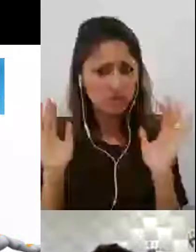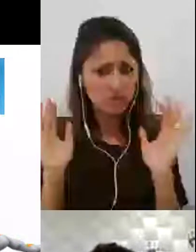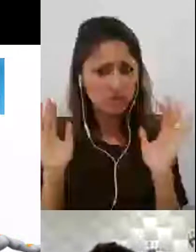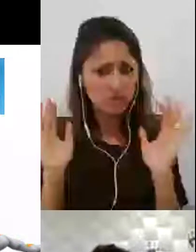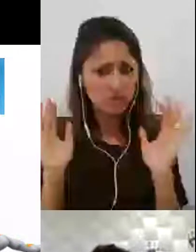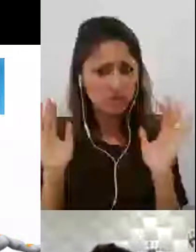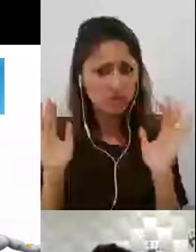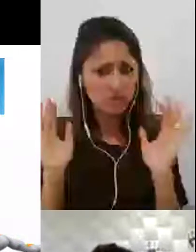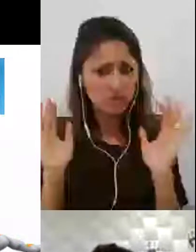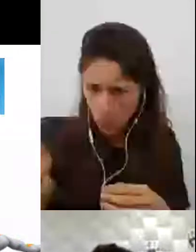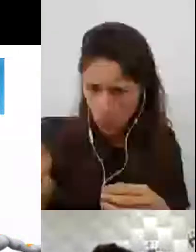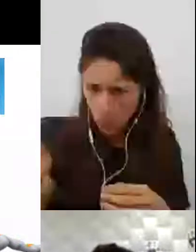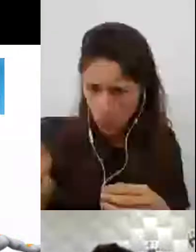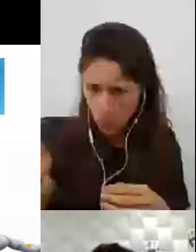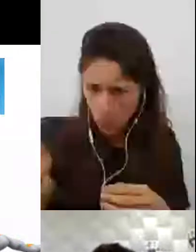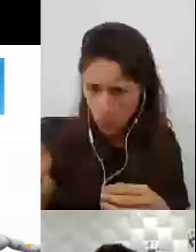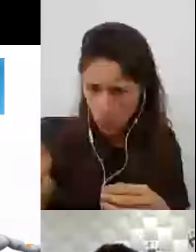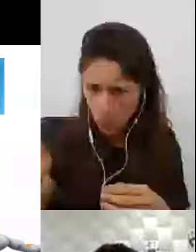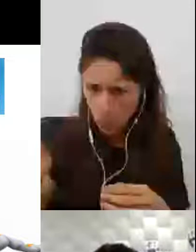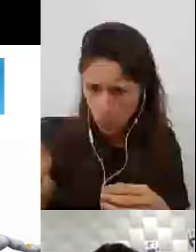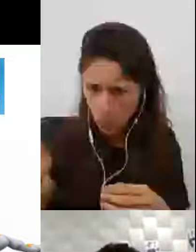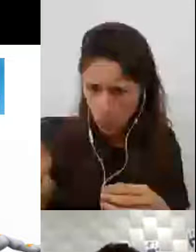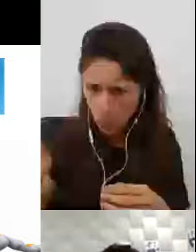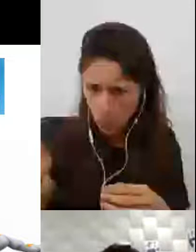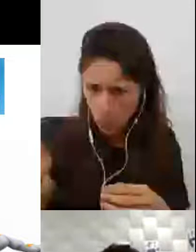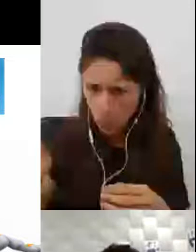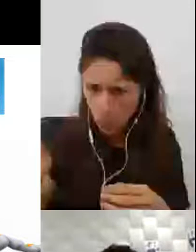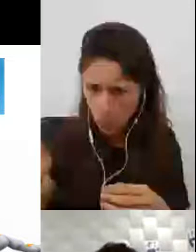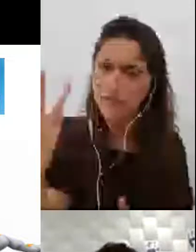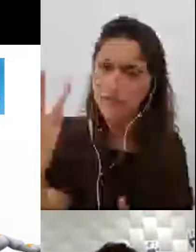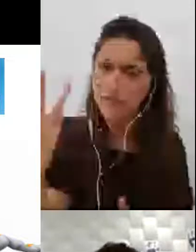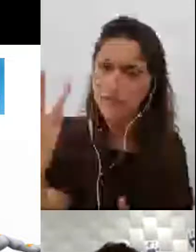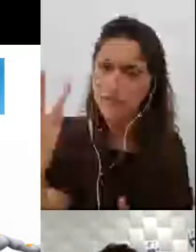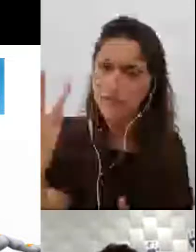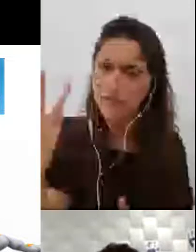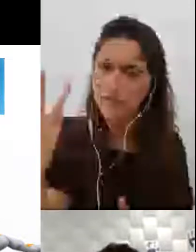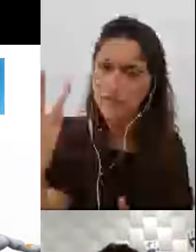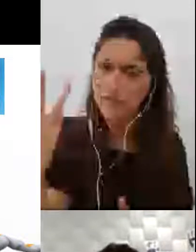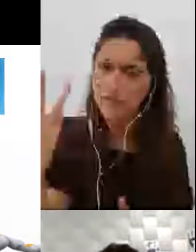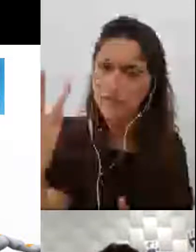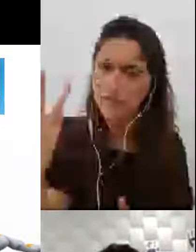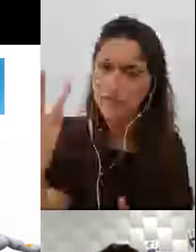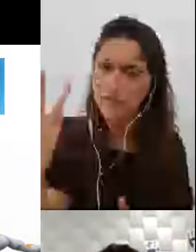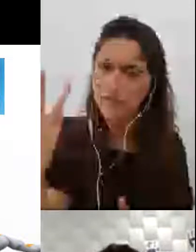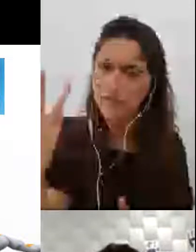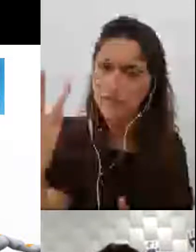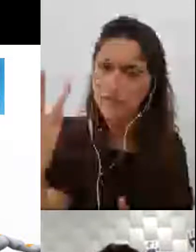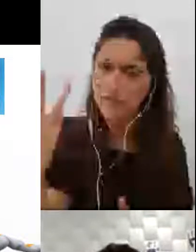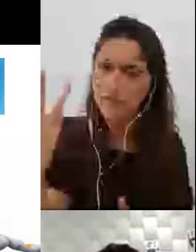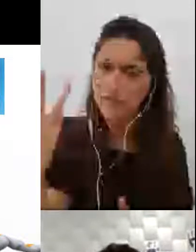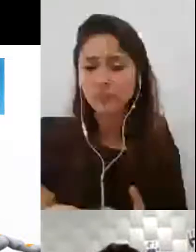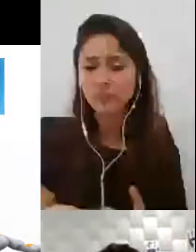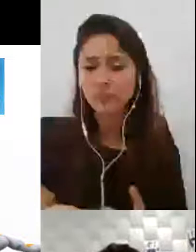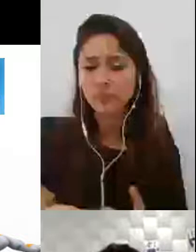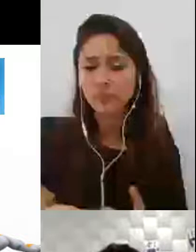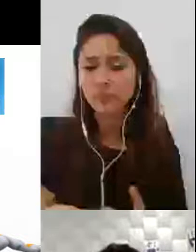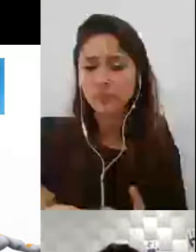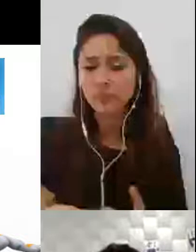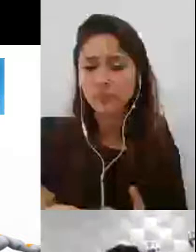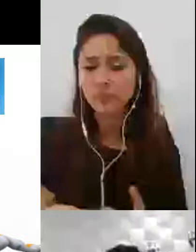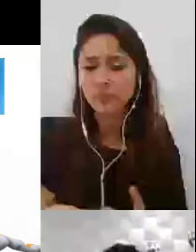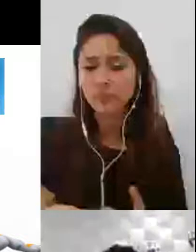a parte voltada a esse conceito. Impressora 3D, nós desenvolvemos nossos projetos com essa característica,